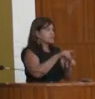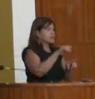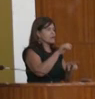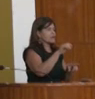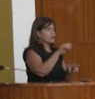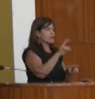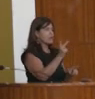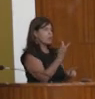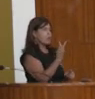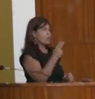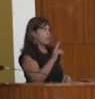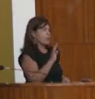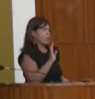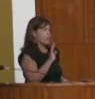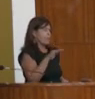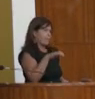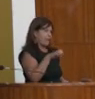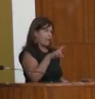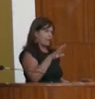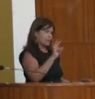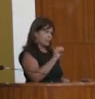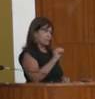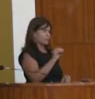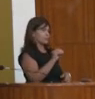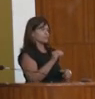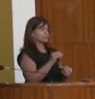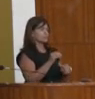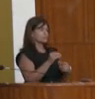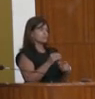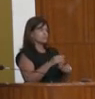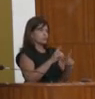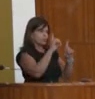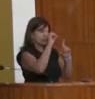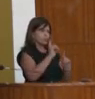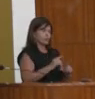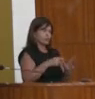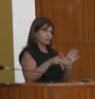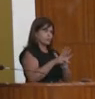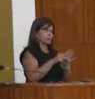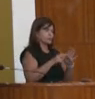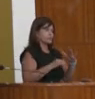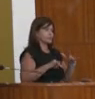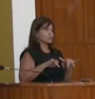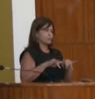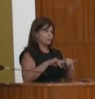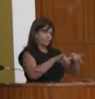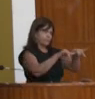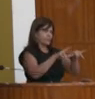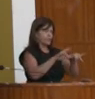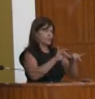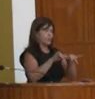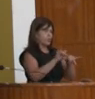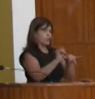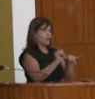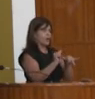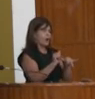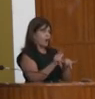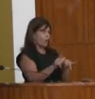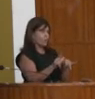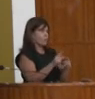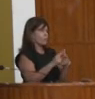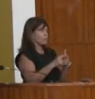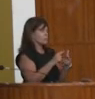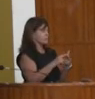Humberto Lemos, leve a toda a diretoria do Royal nossos agradecimentos. Queria agradecer